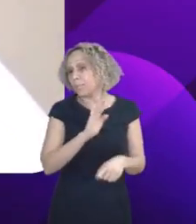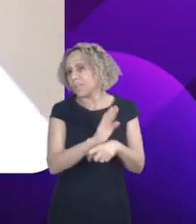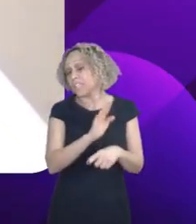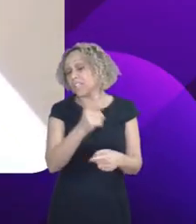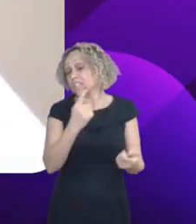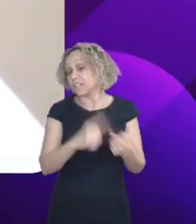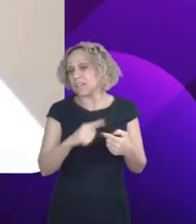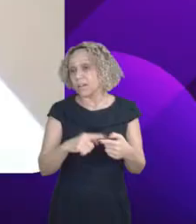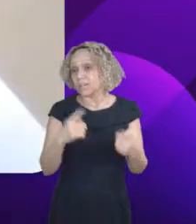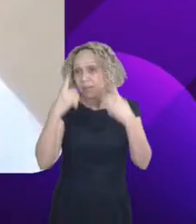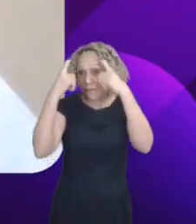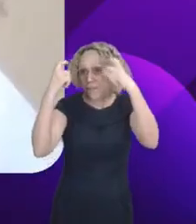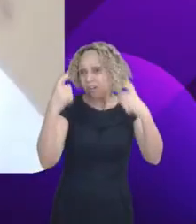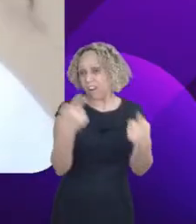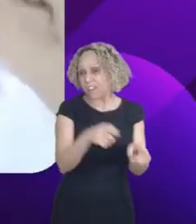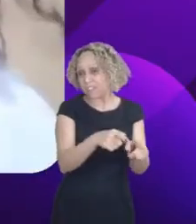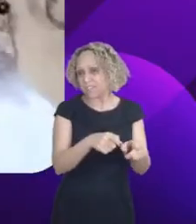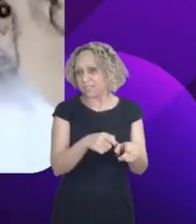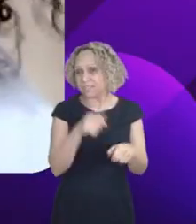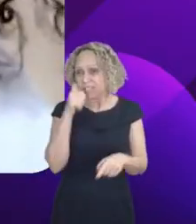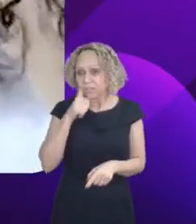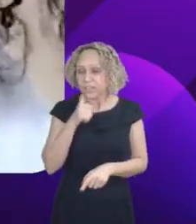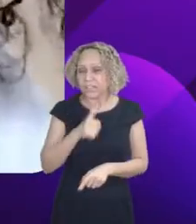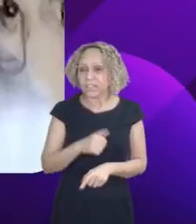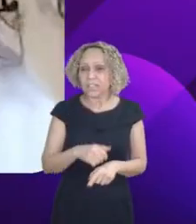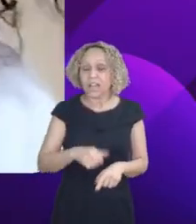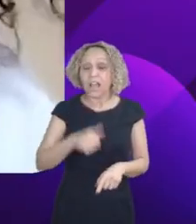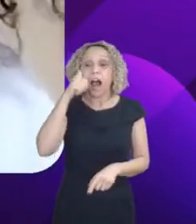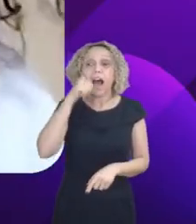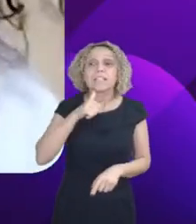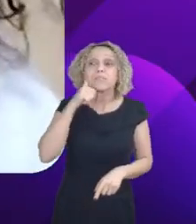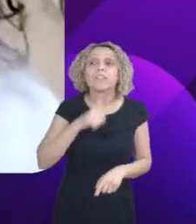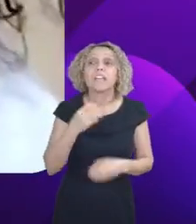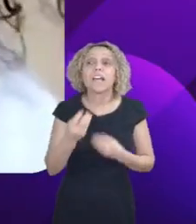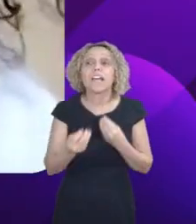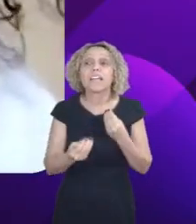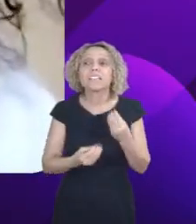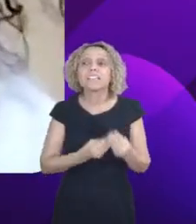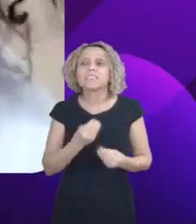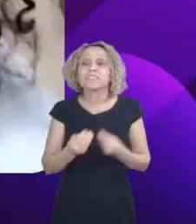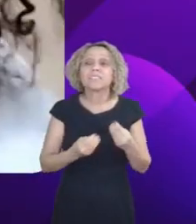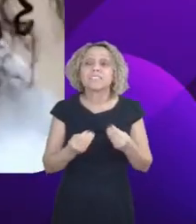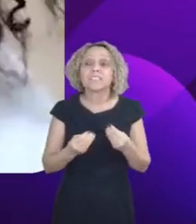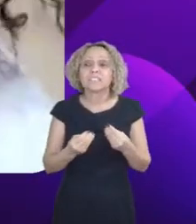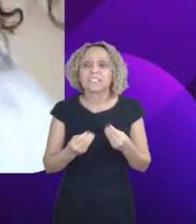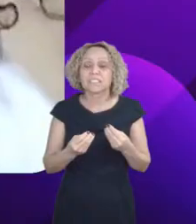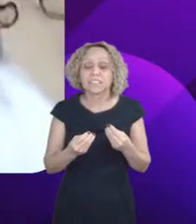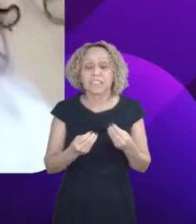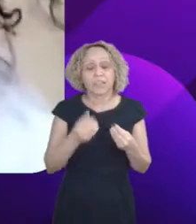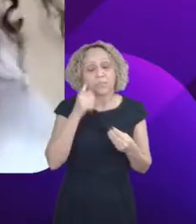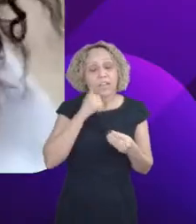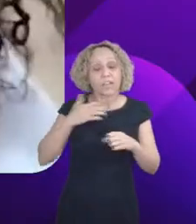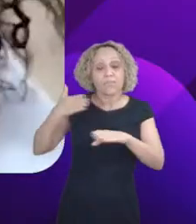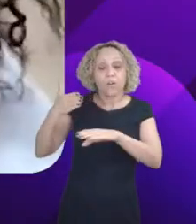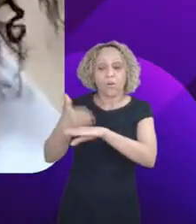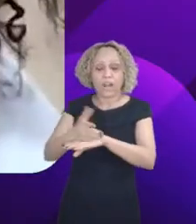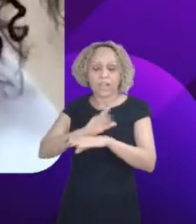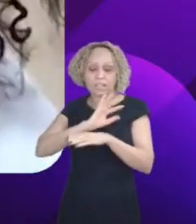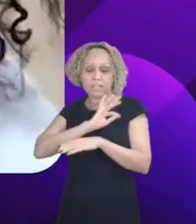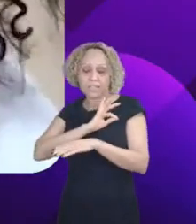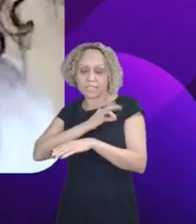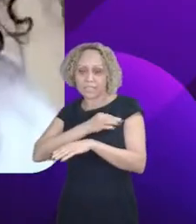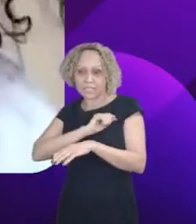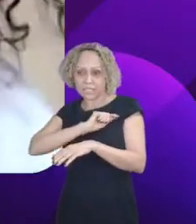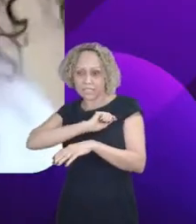As medidas protetivas de urgência. As mulheres são atendidas a partir da ida à delegacia, da solicitação da